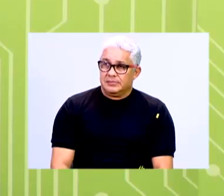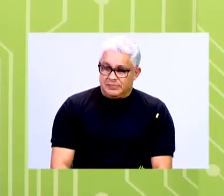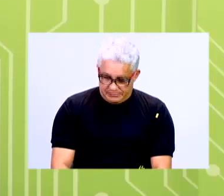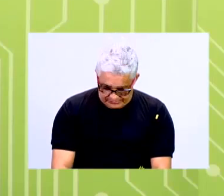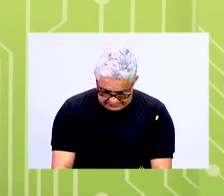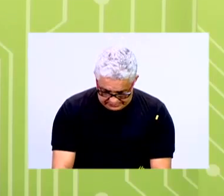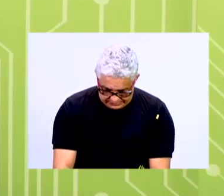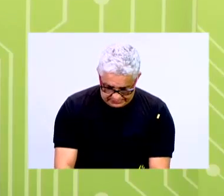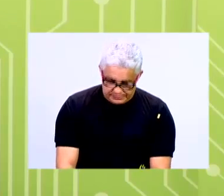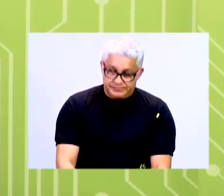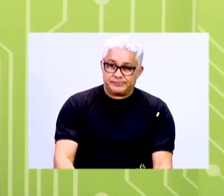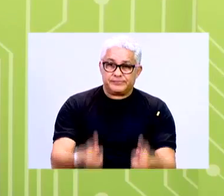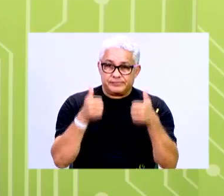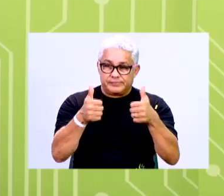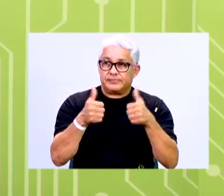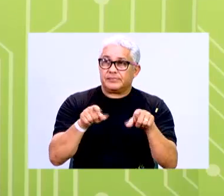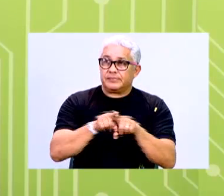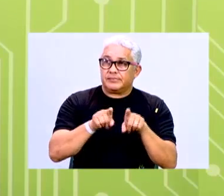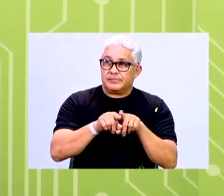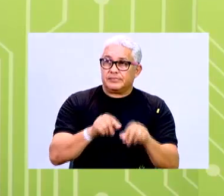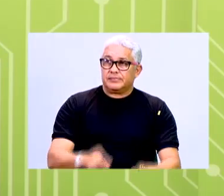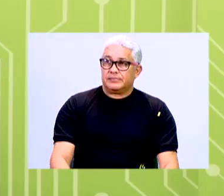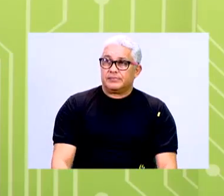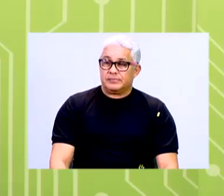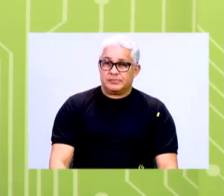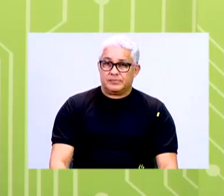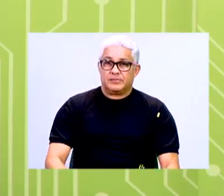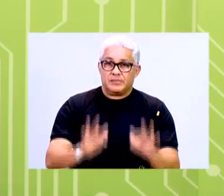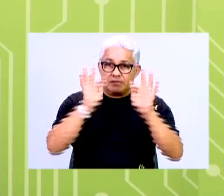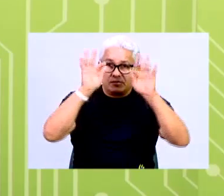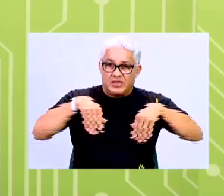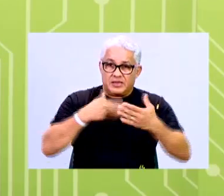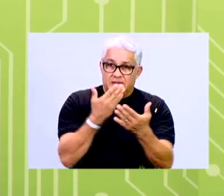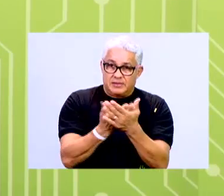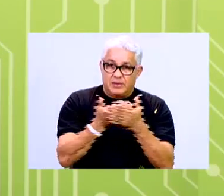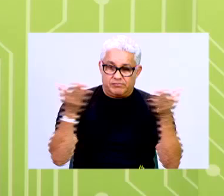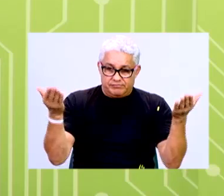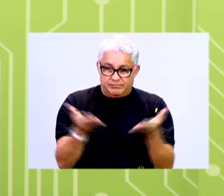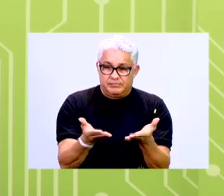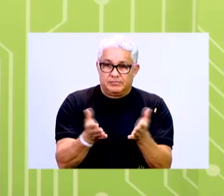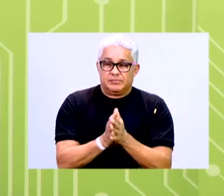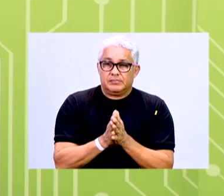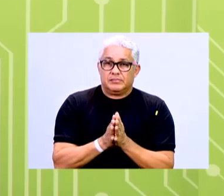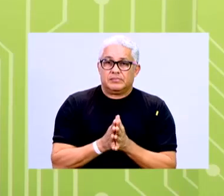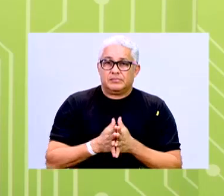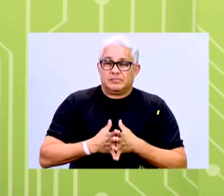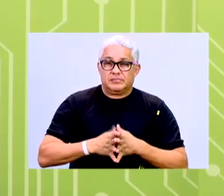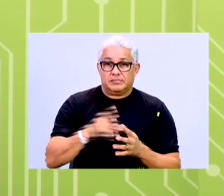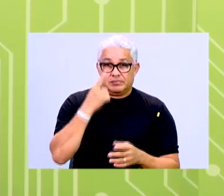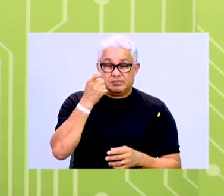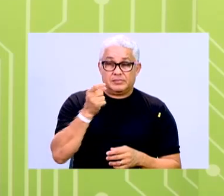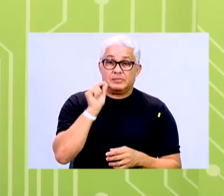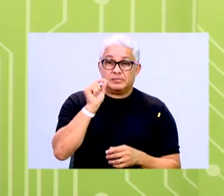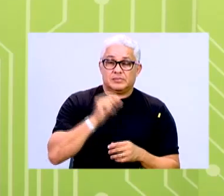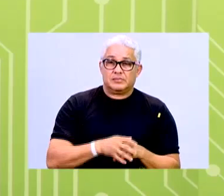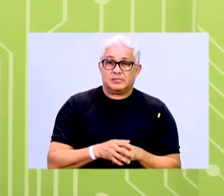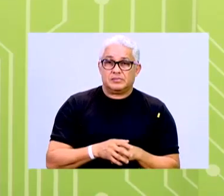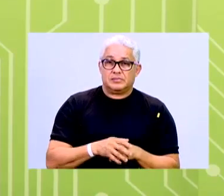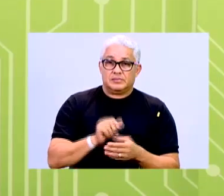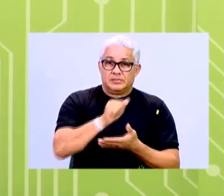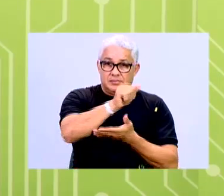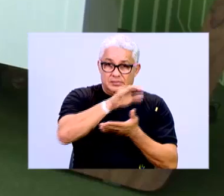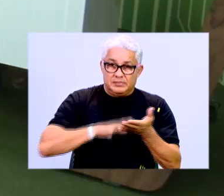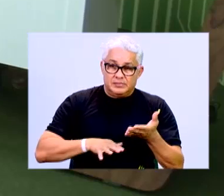Muito bem, professora. Outra questão, professora, agora para fecharmos a nossa aula de hoje, era interessante a gente falar um pouco a respeito da nossa atividade